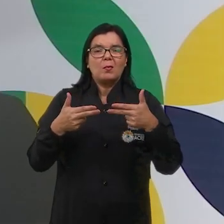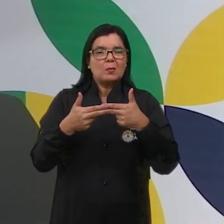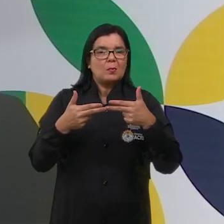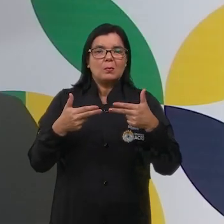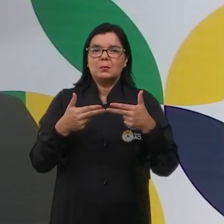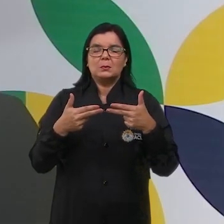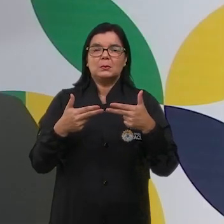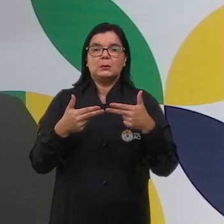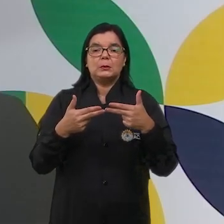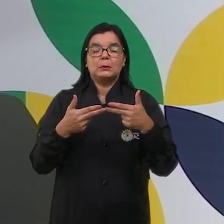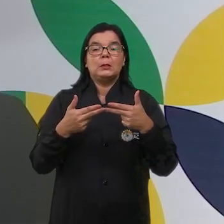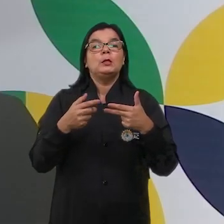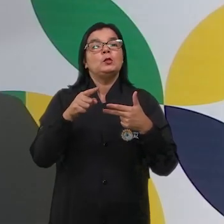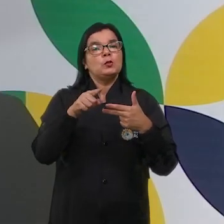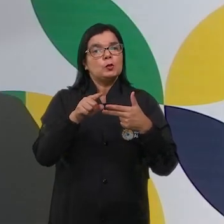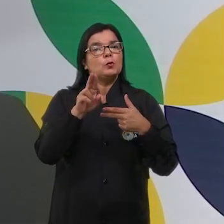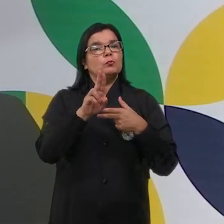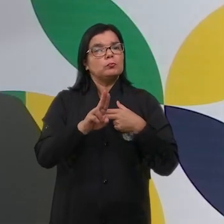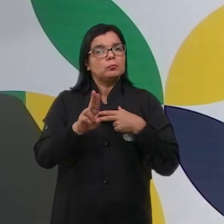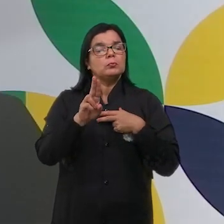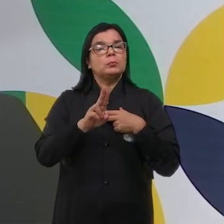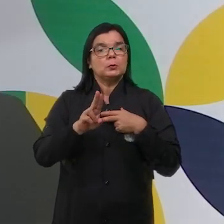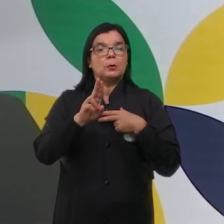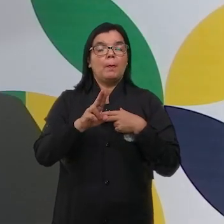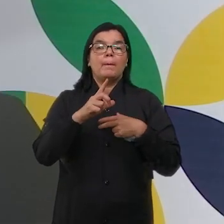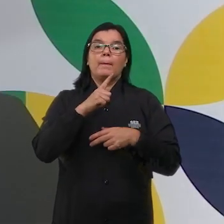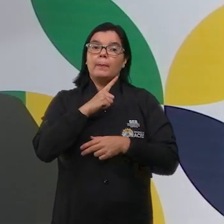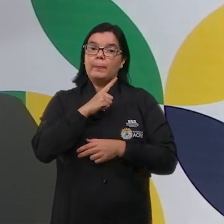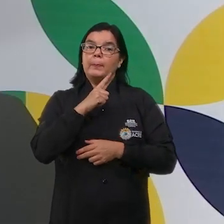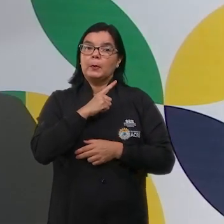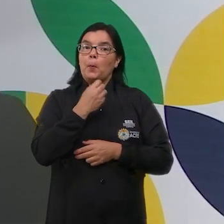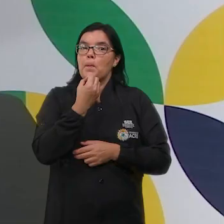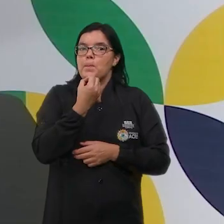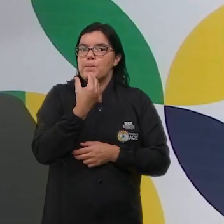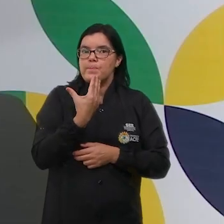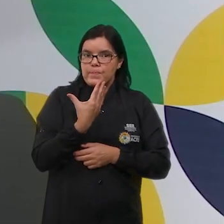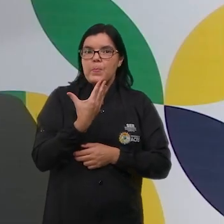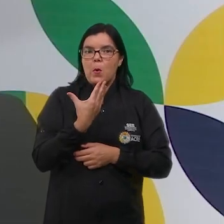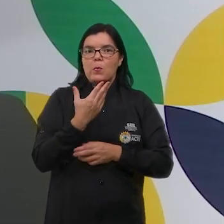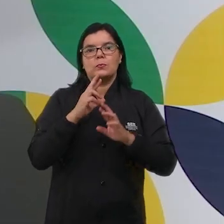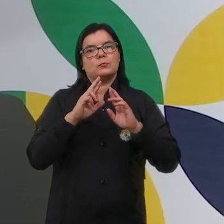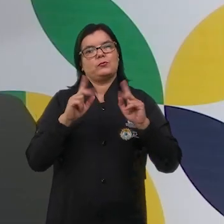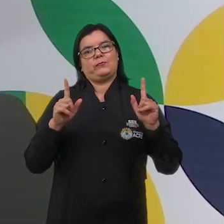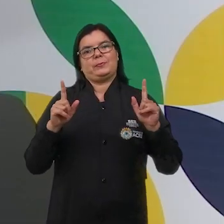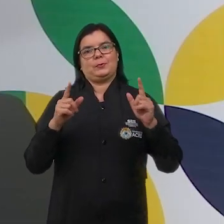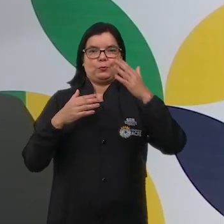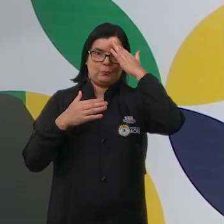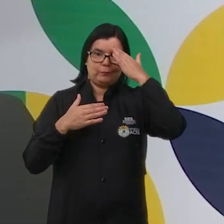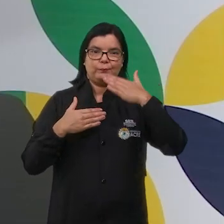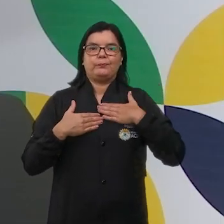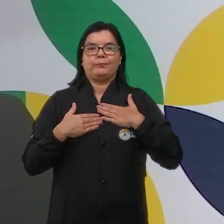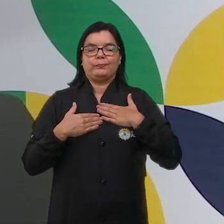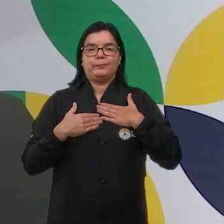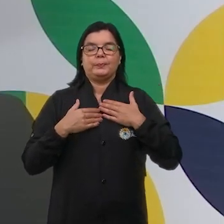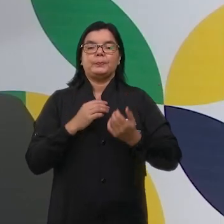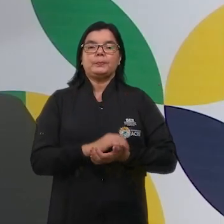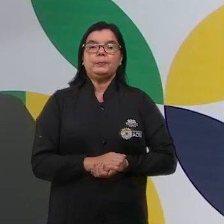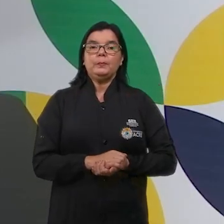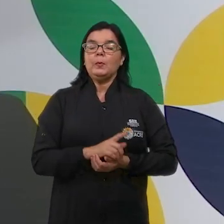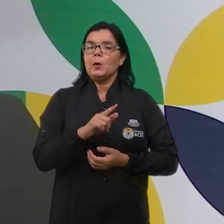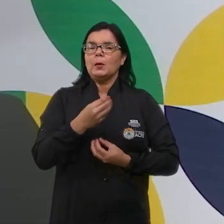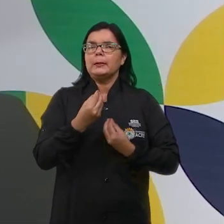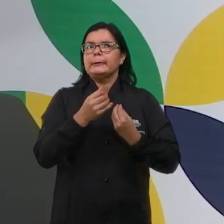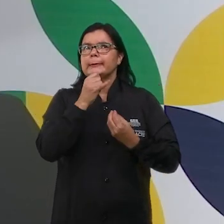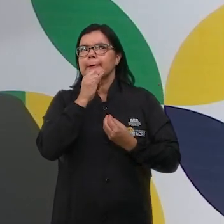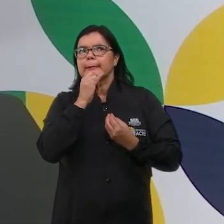recurso, um instrumento que você utiliza para obter um resultado diferente. Tudo bem? Então, é como se